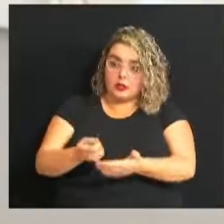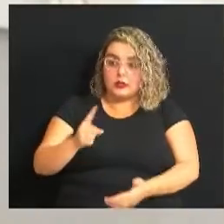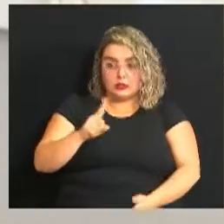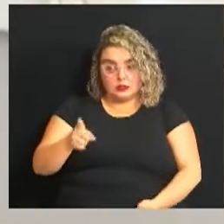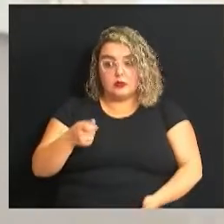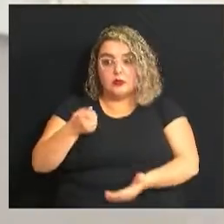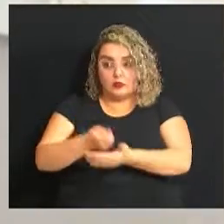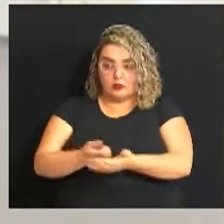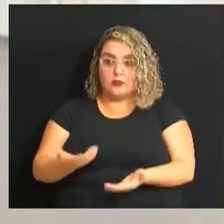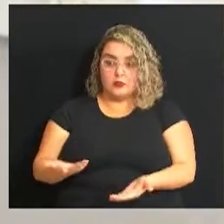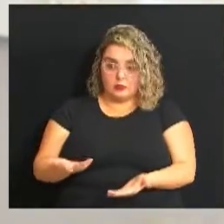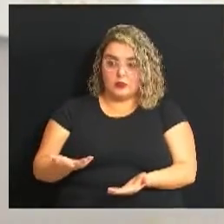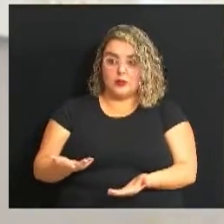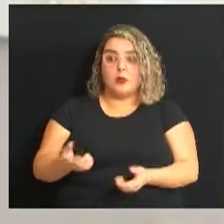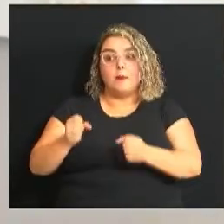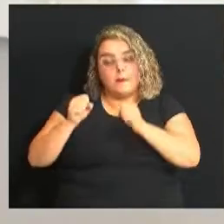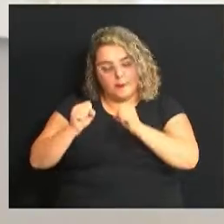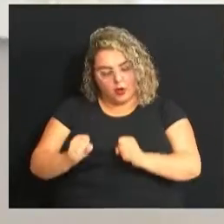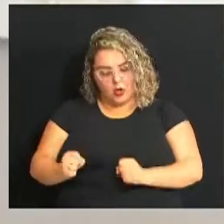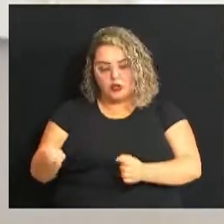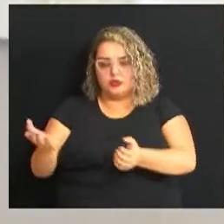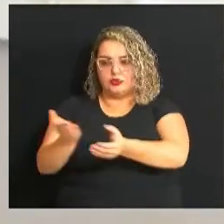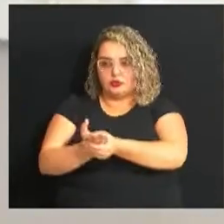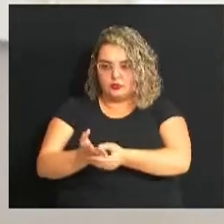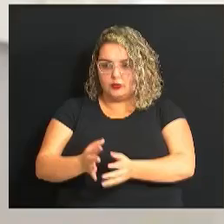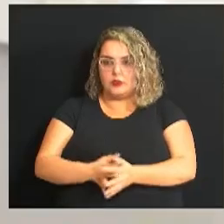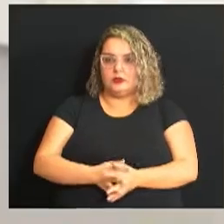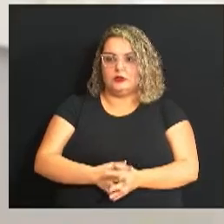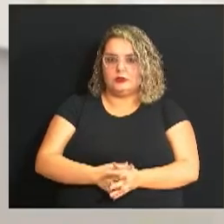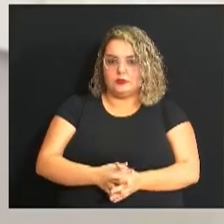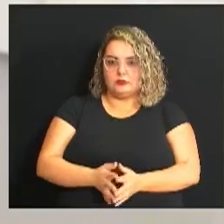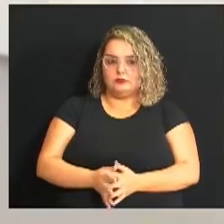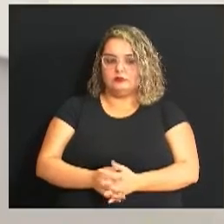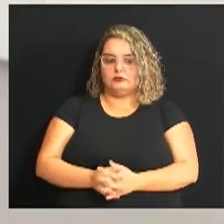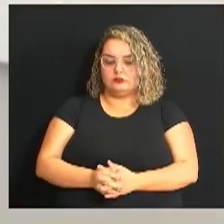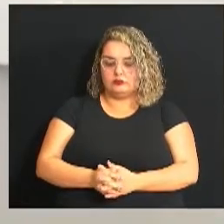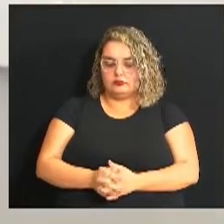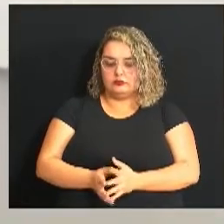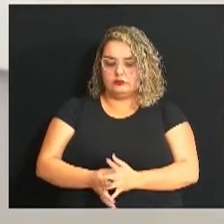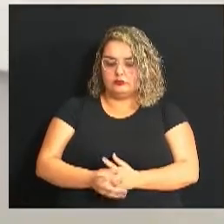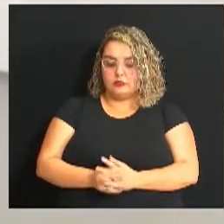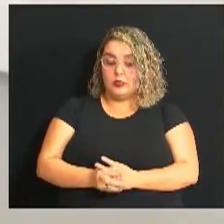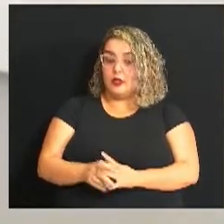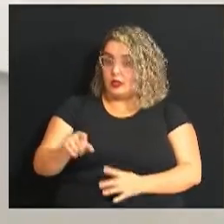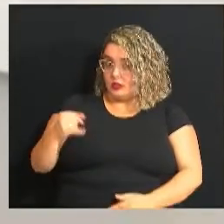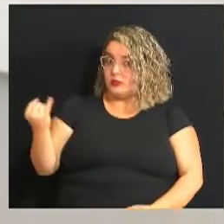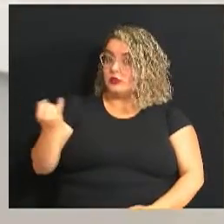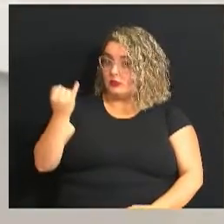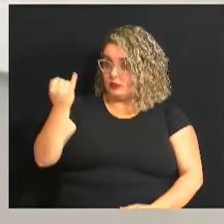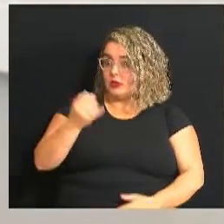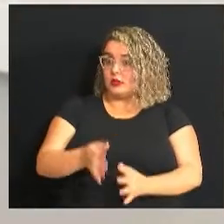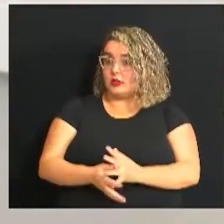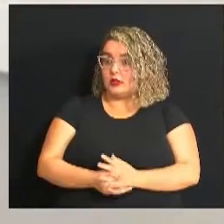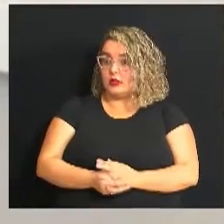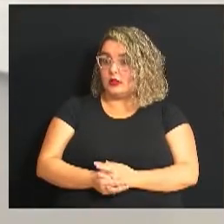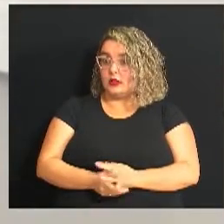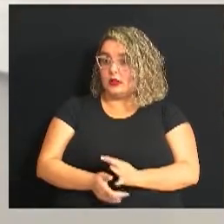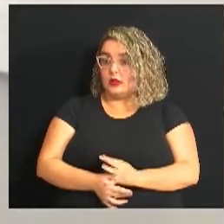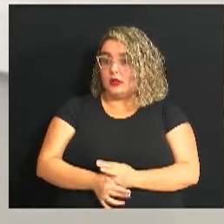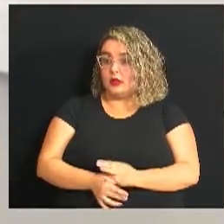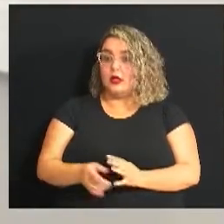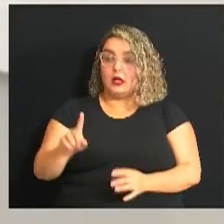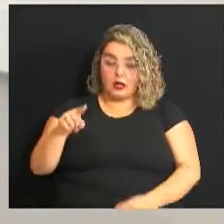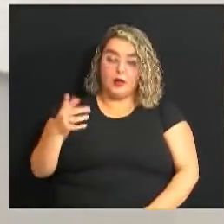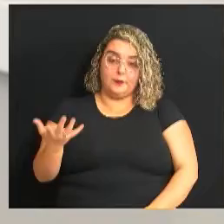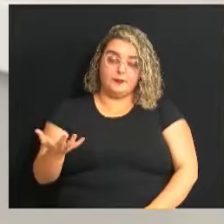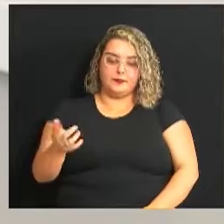ele pode inclusive ser executado judicialmente, né? Tá. Isso é muito importante, né, Elisângela? As pessoas